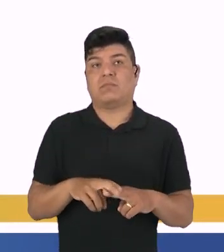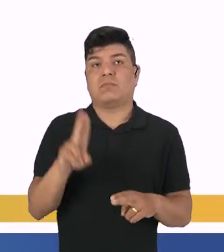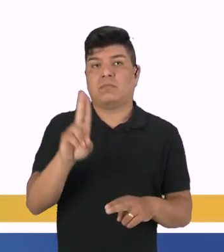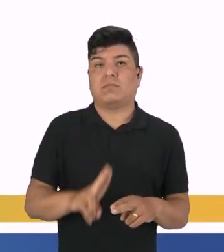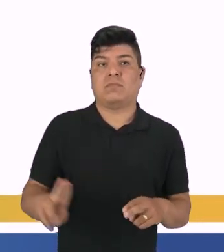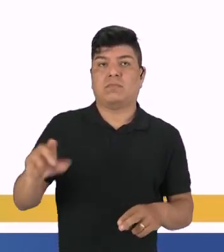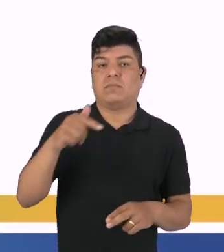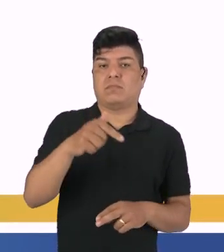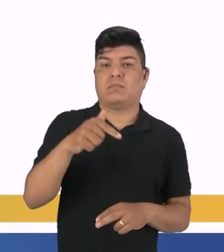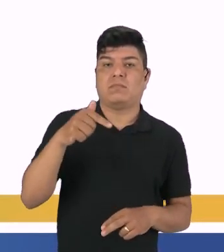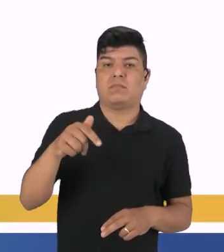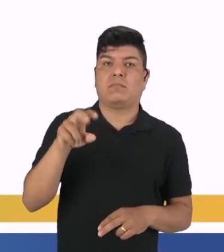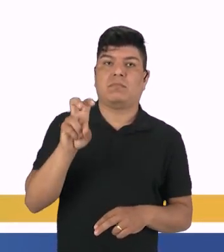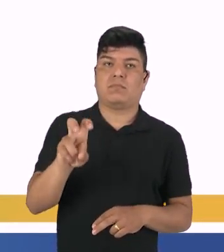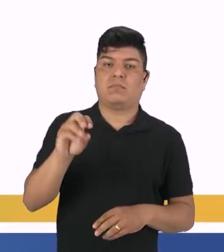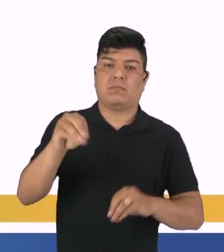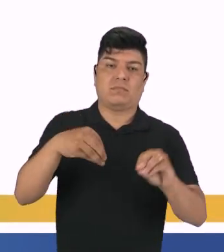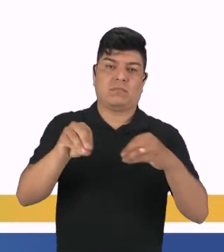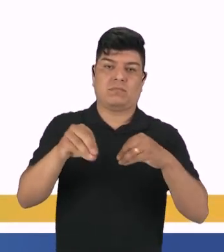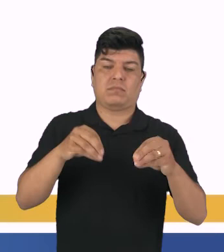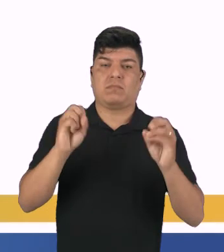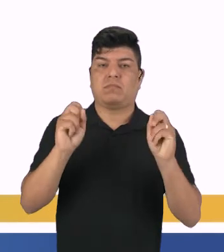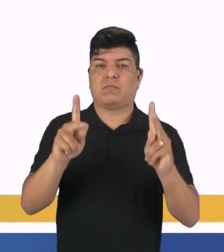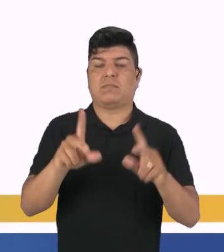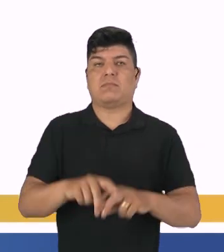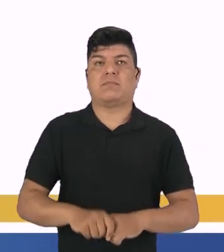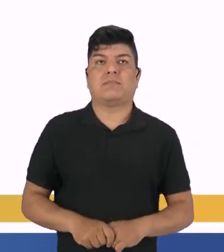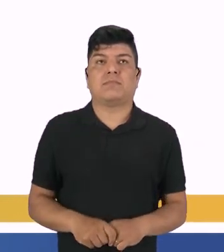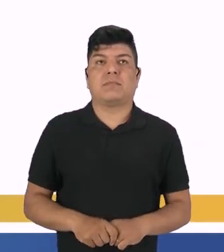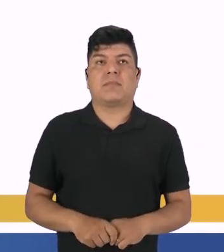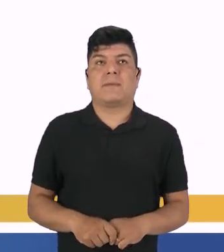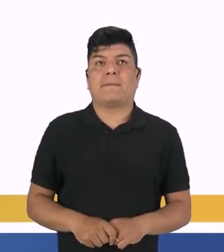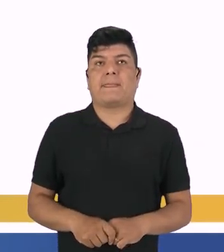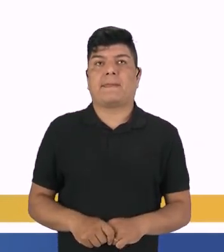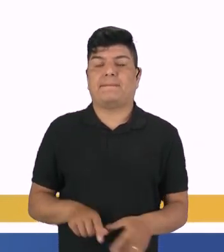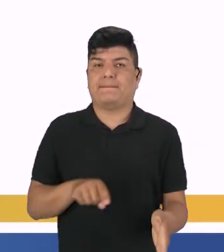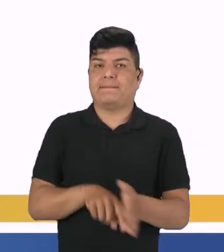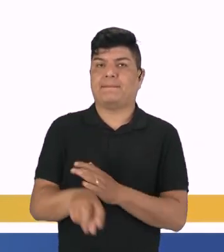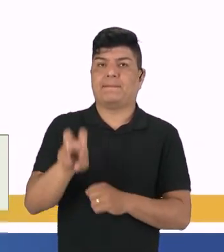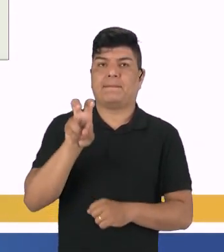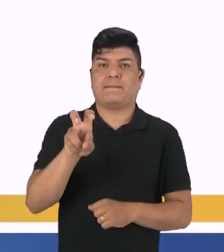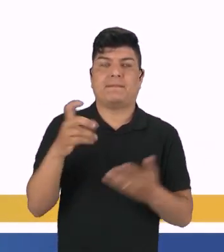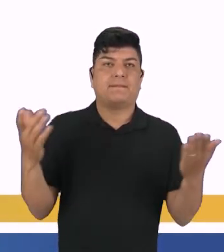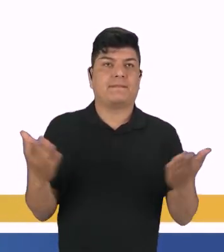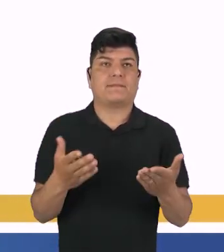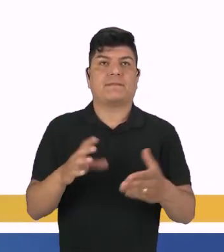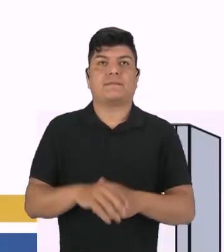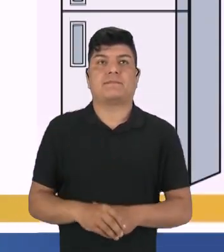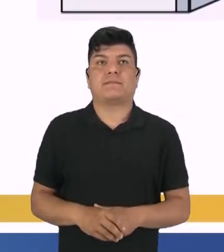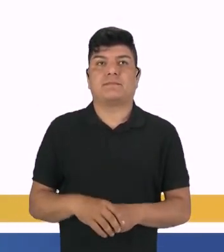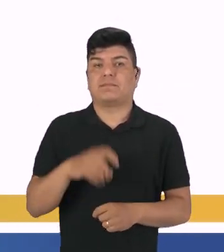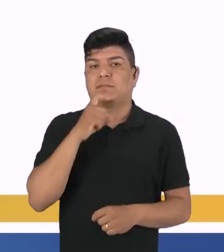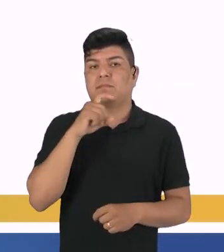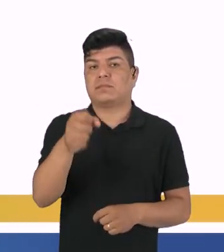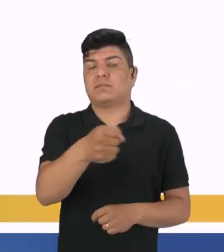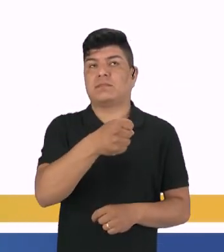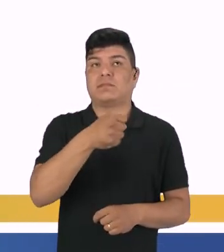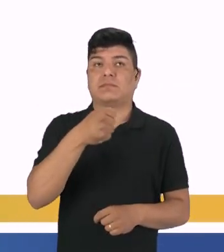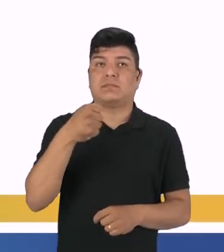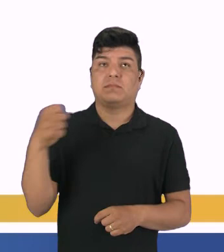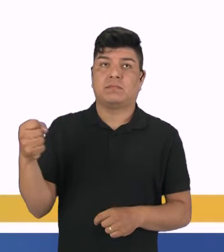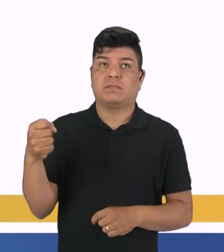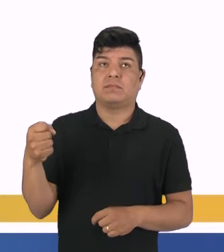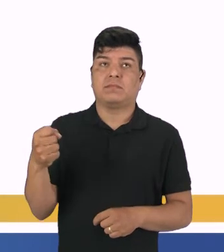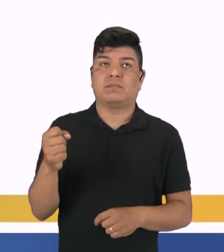serão utilizados 775 sacos. Situação problema 5. O